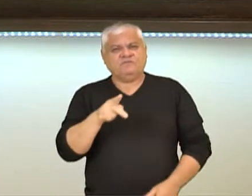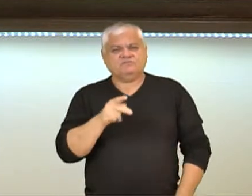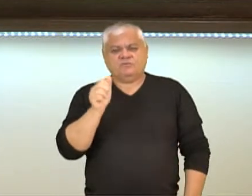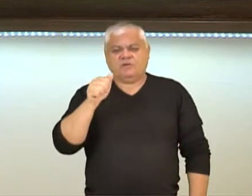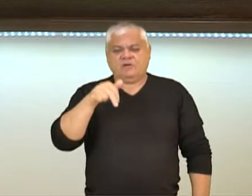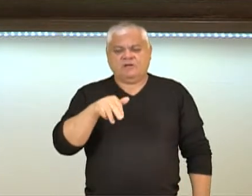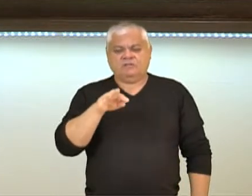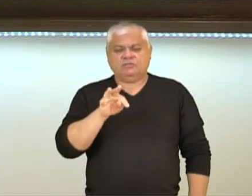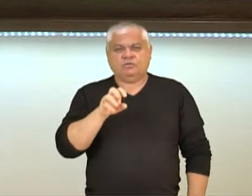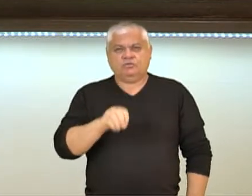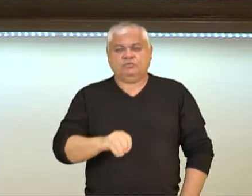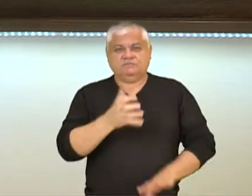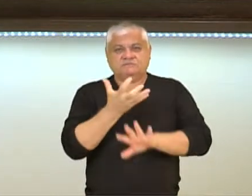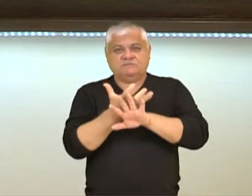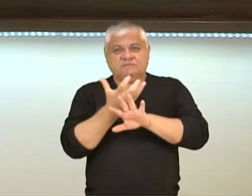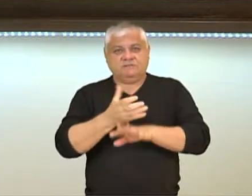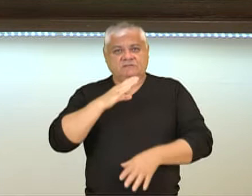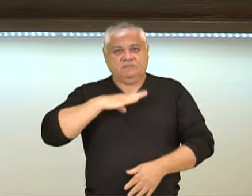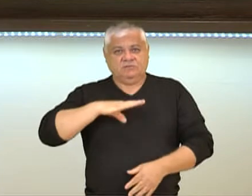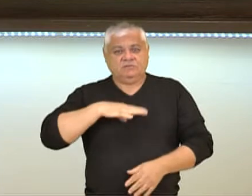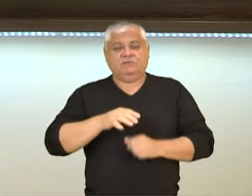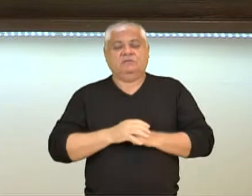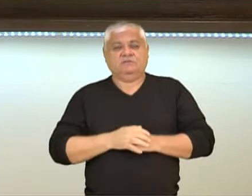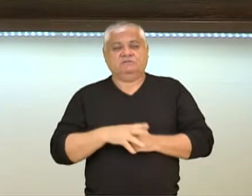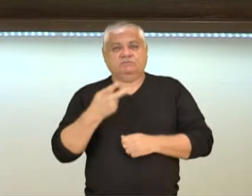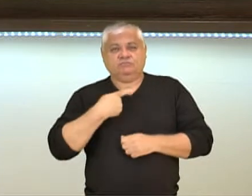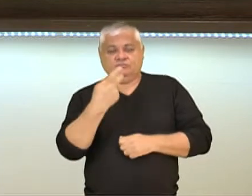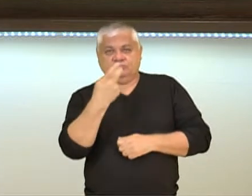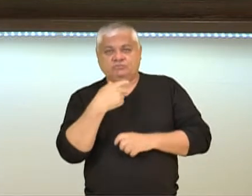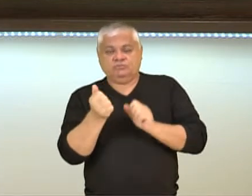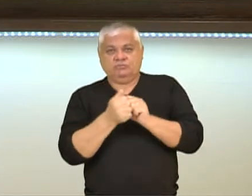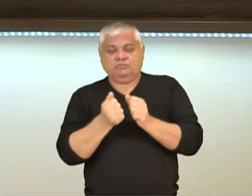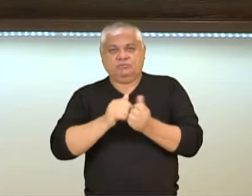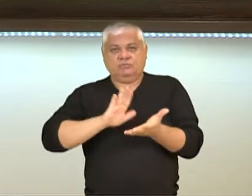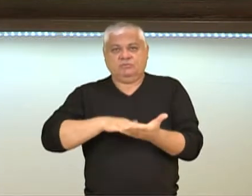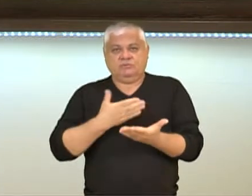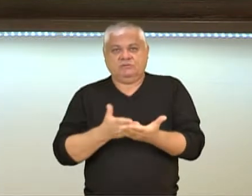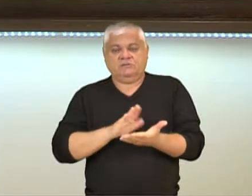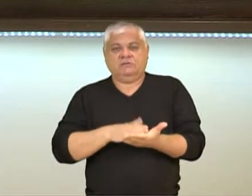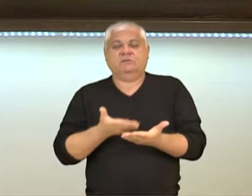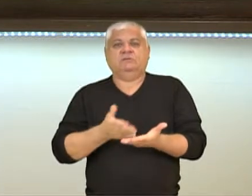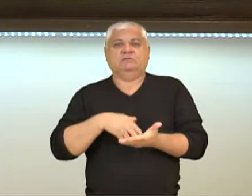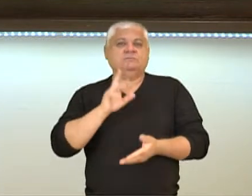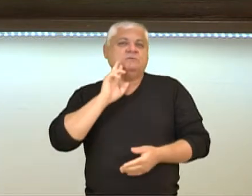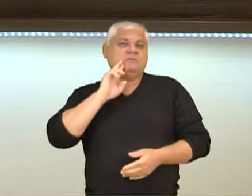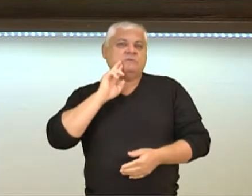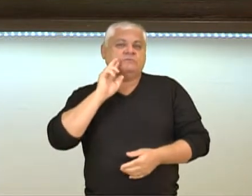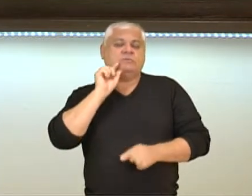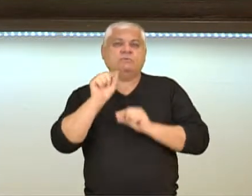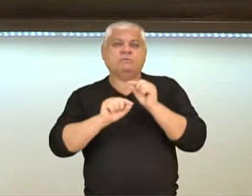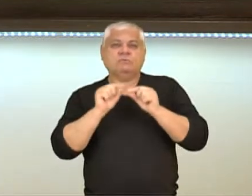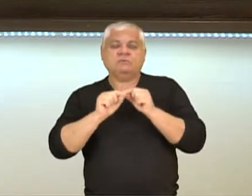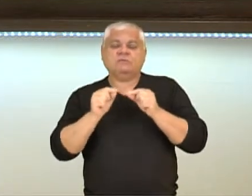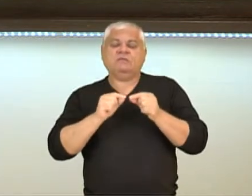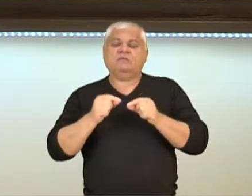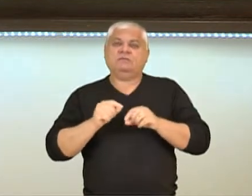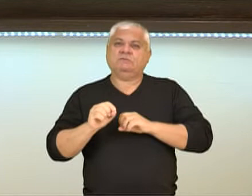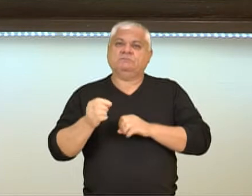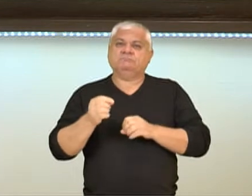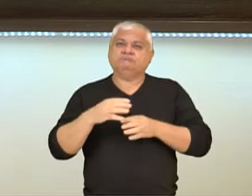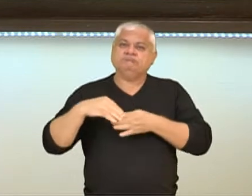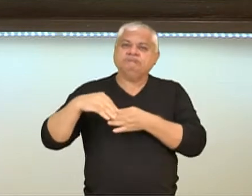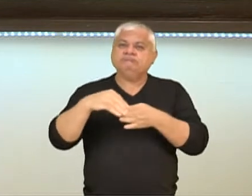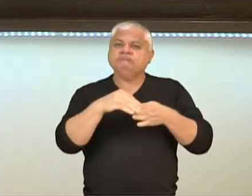Antônio, professor de língua portuguesa de vocês. Hoje estamos eu e o professor Ronaldo dirigindo esta nave que vai navegar sobre as águas